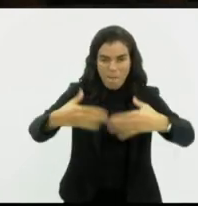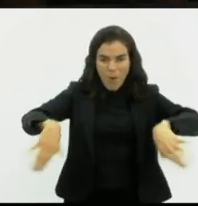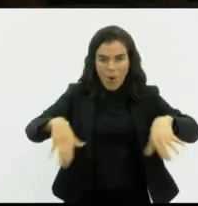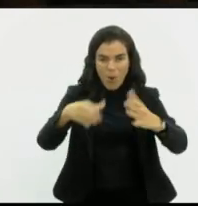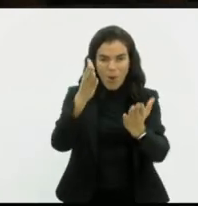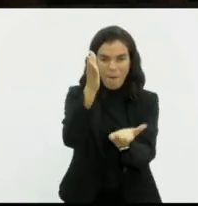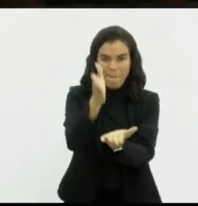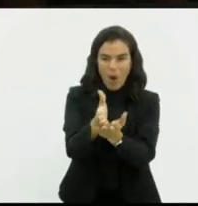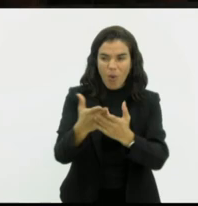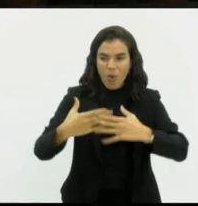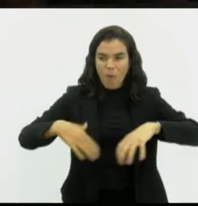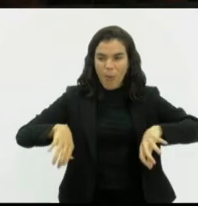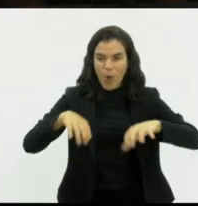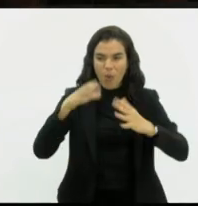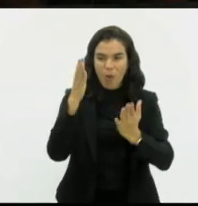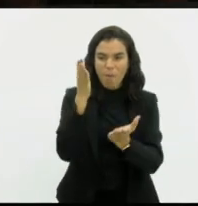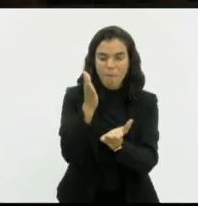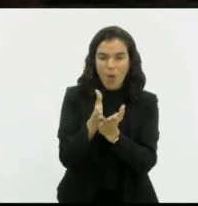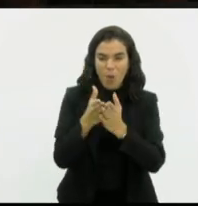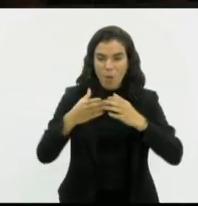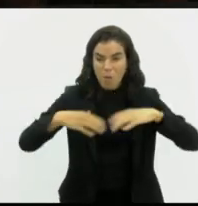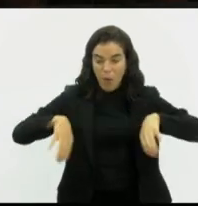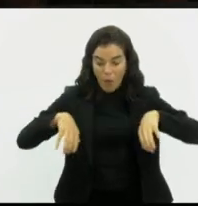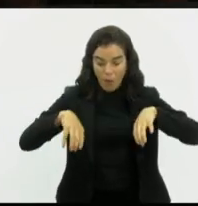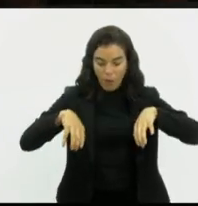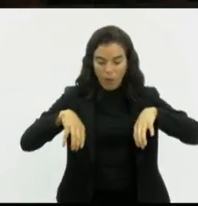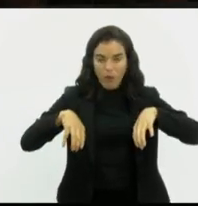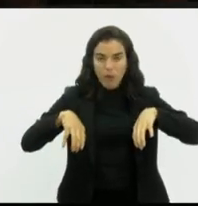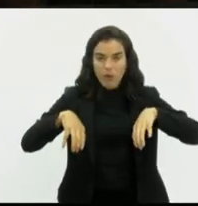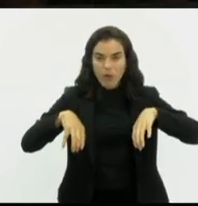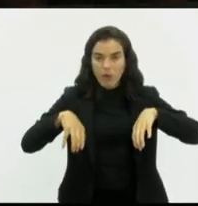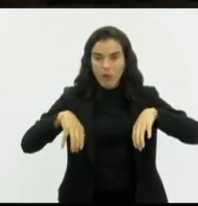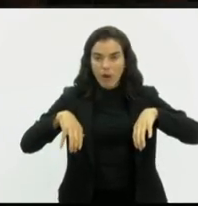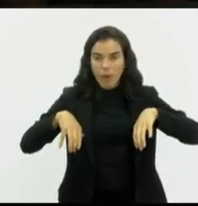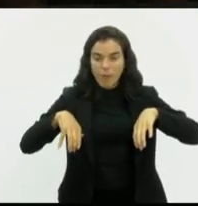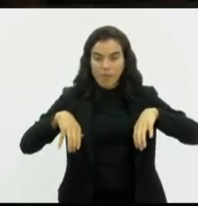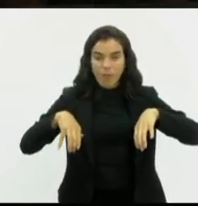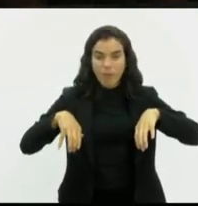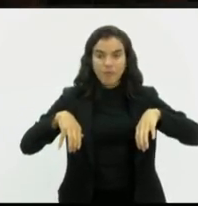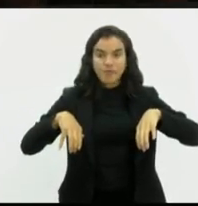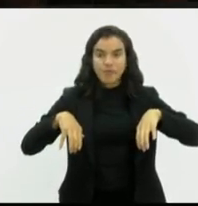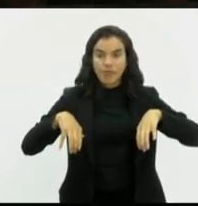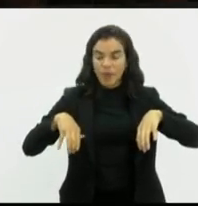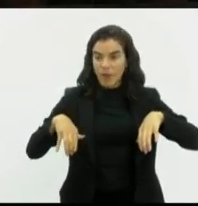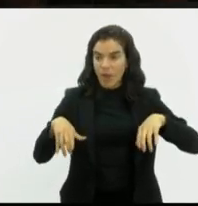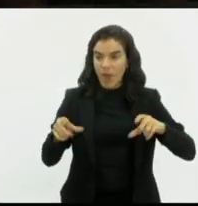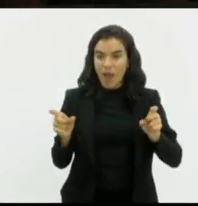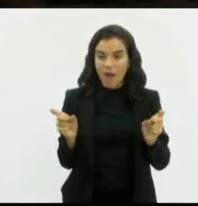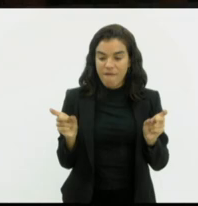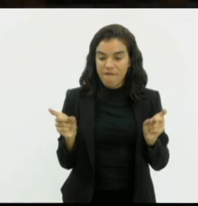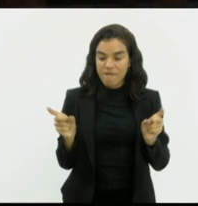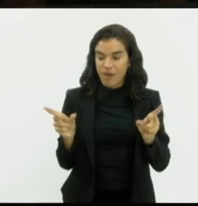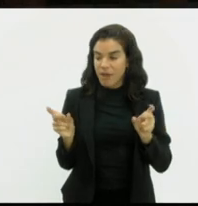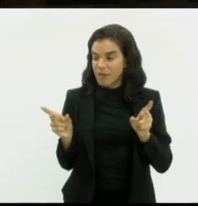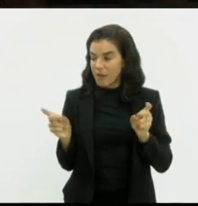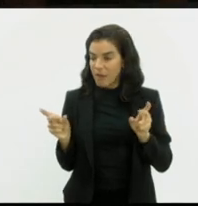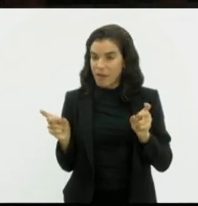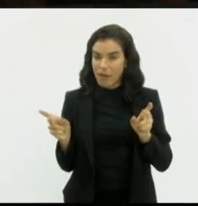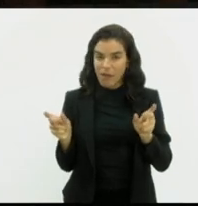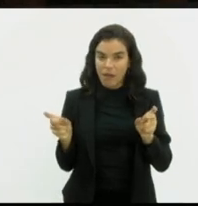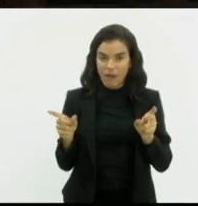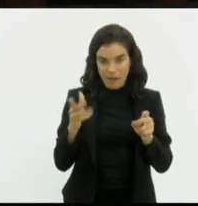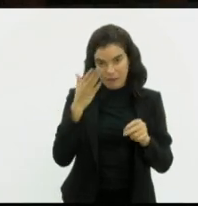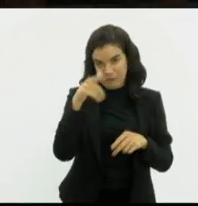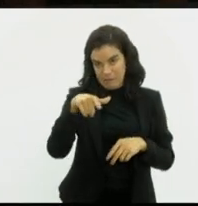vai se dividindo, dividindo, dividindo. Aos poucos, o poder de compra vai diminuindo, quem vai ao supermercado